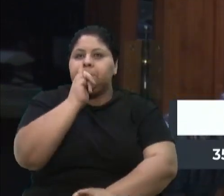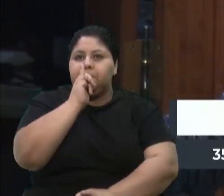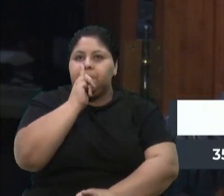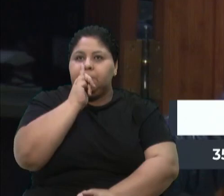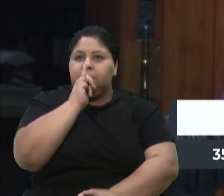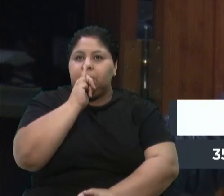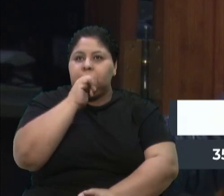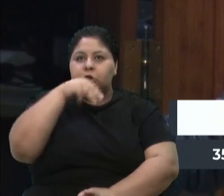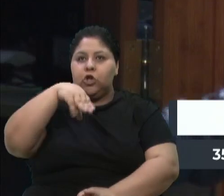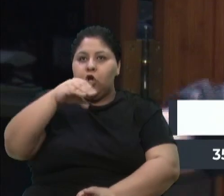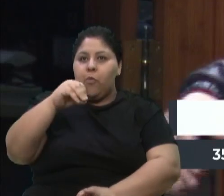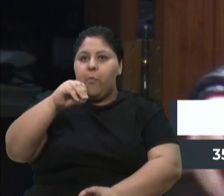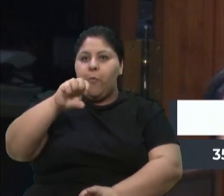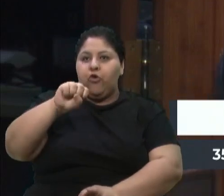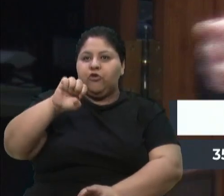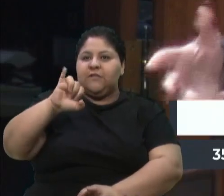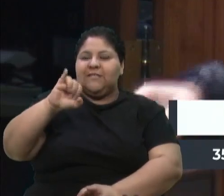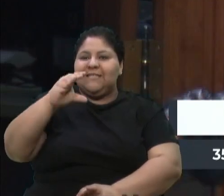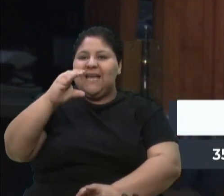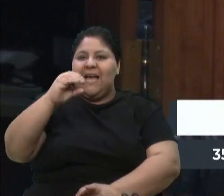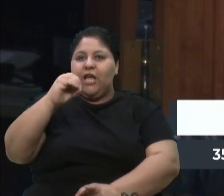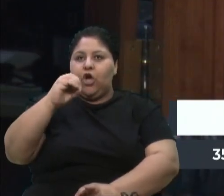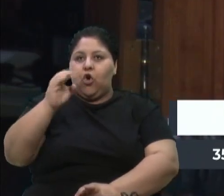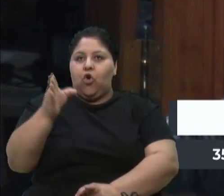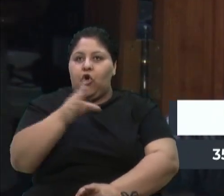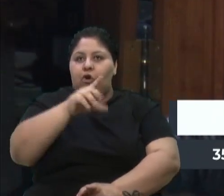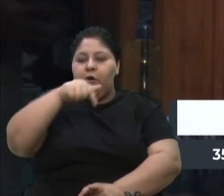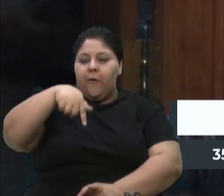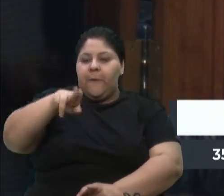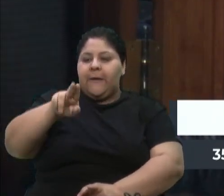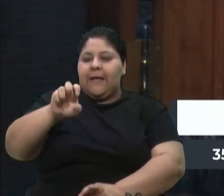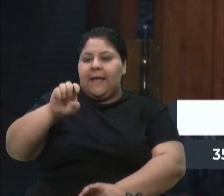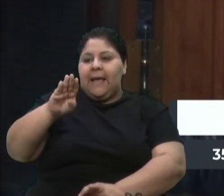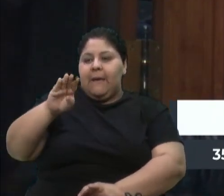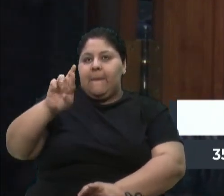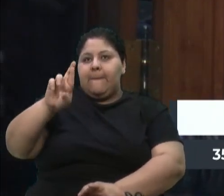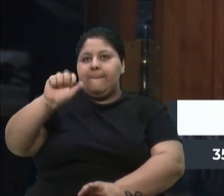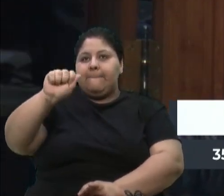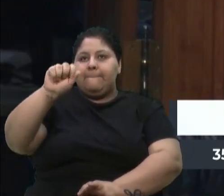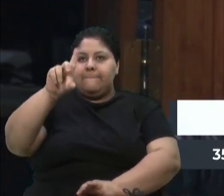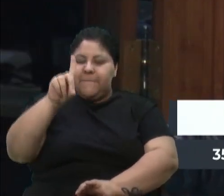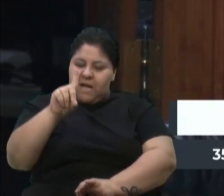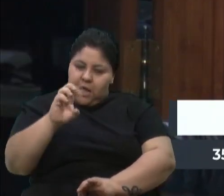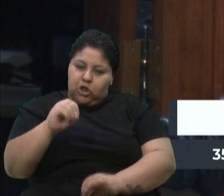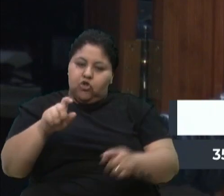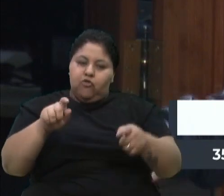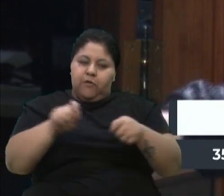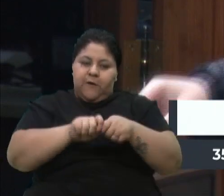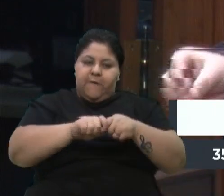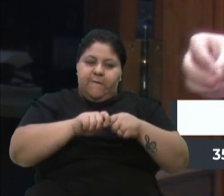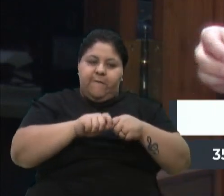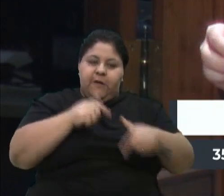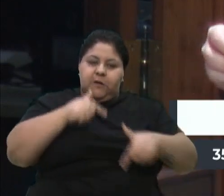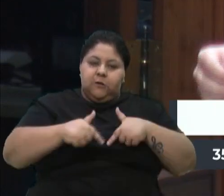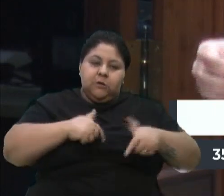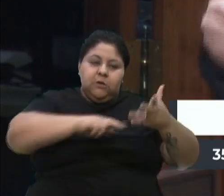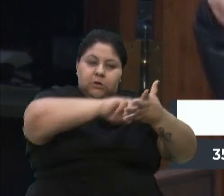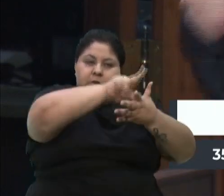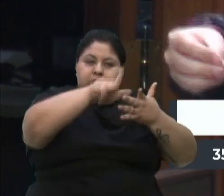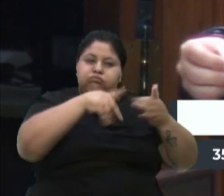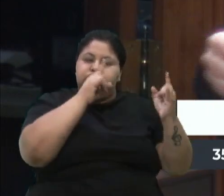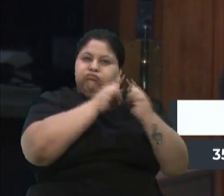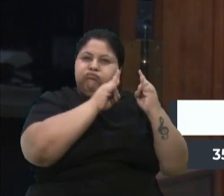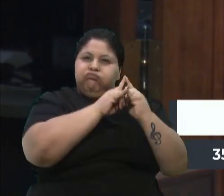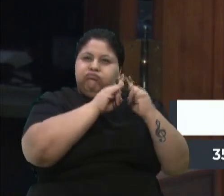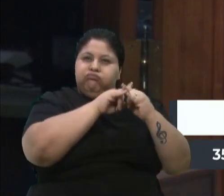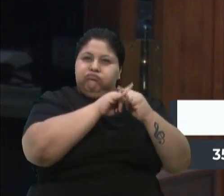na Quebrada, que vem fazendo esse trabalho já com o Instituto Samba, com o Vielas, né, fomentando